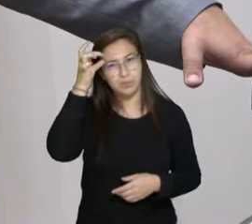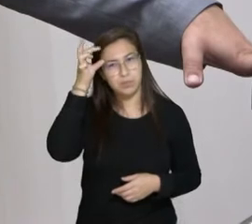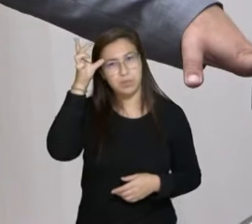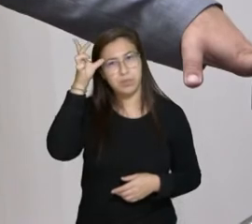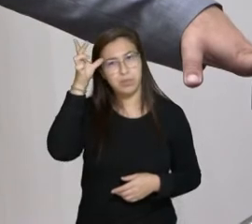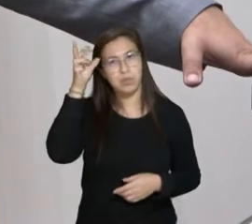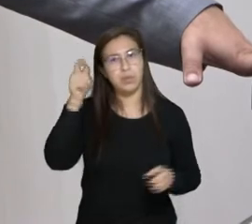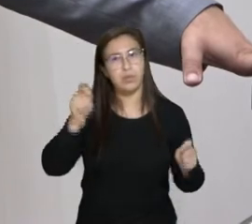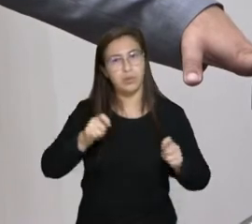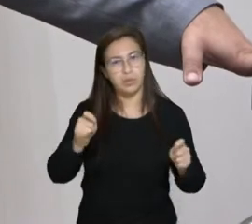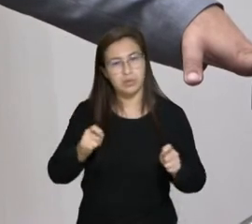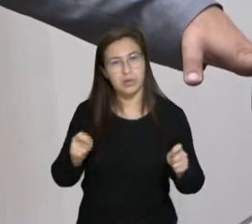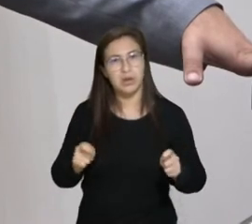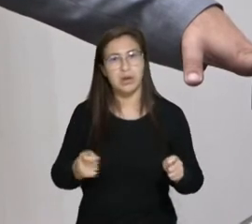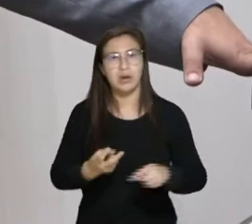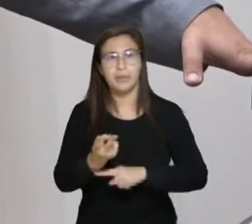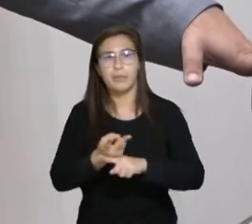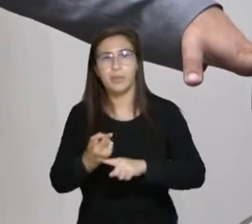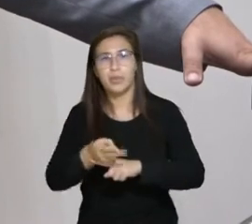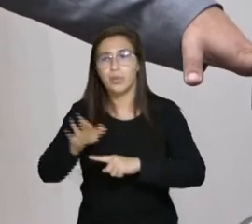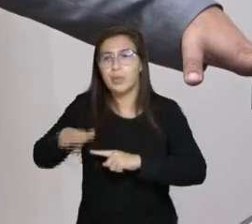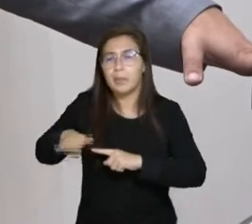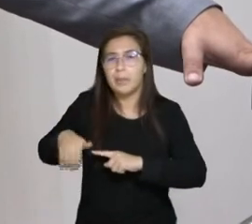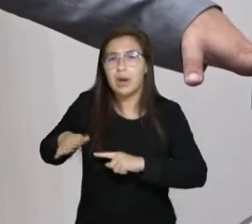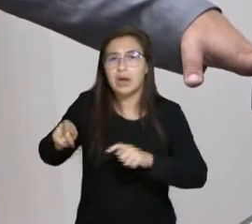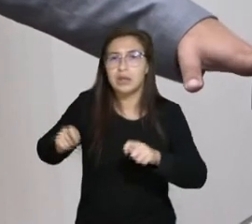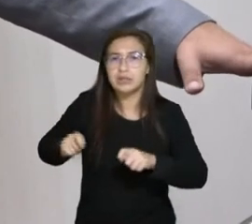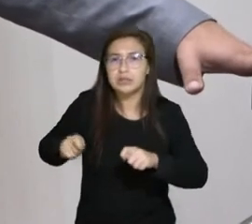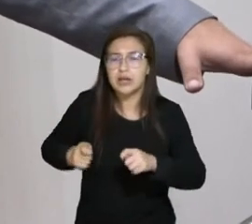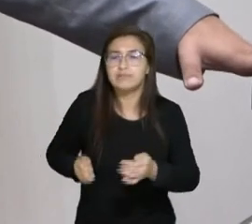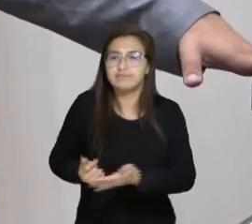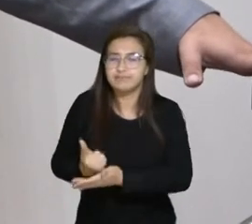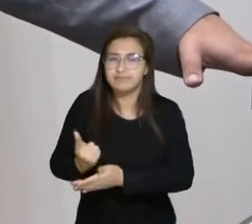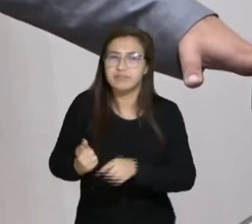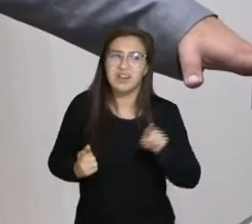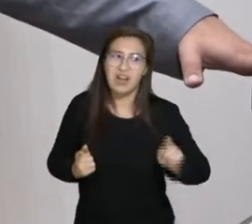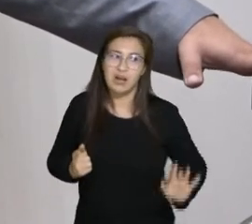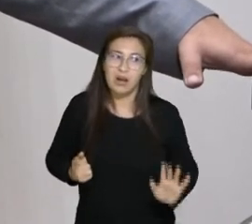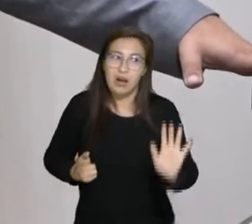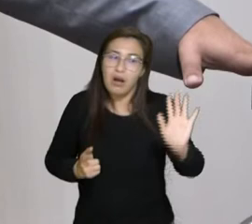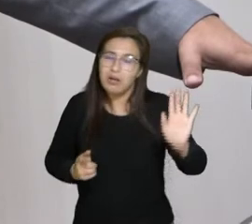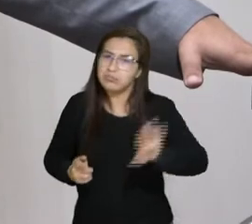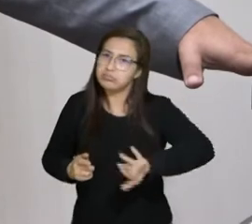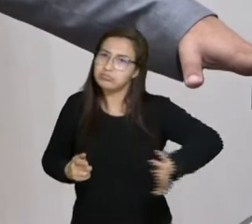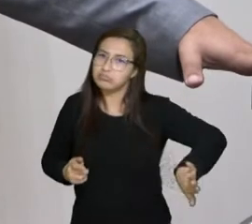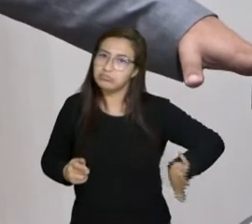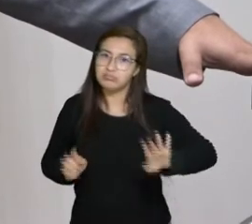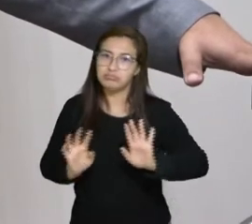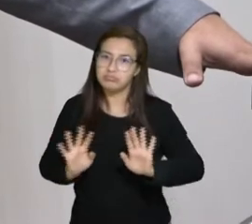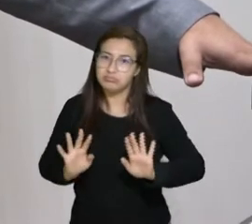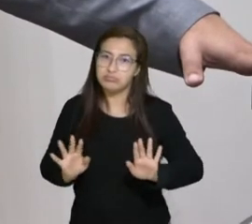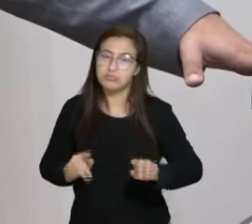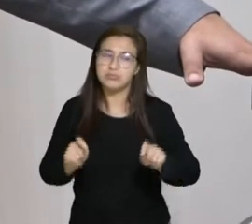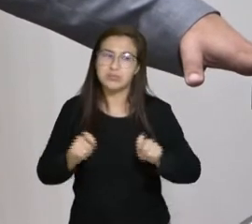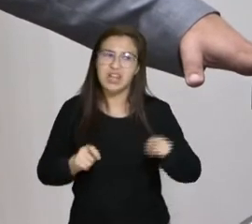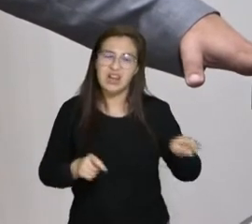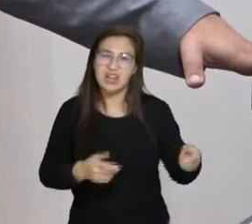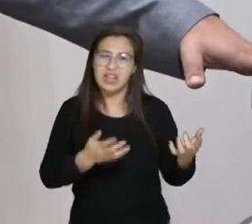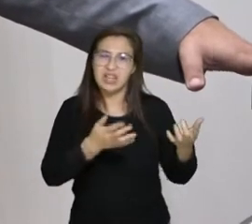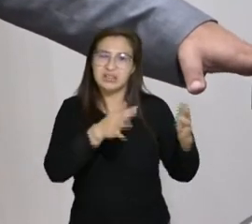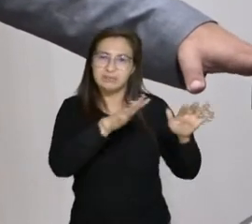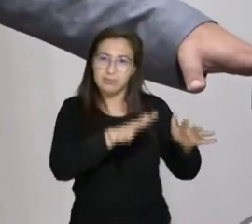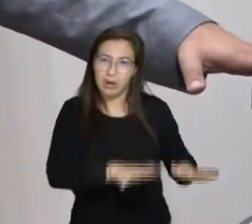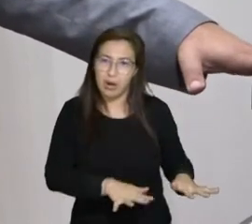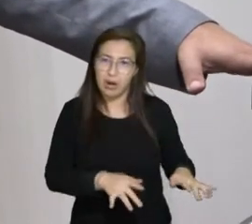preço mais justo Procure onde é mais barato não abasteço onde é mais caro e vamos quebrar essa corrente